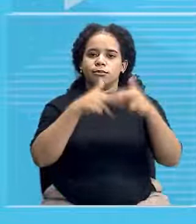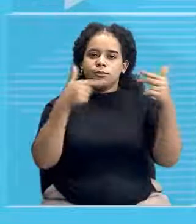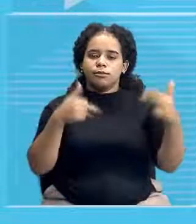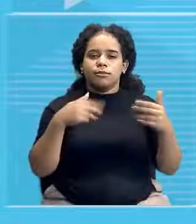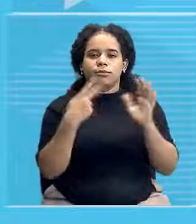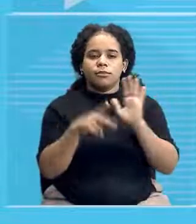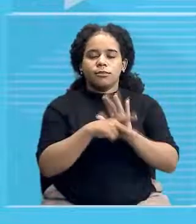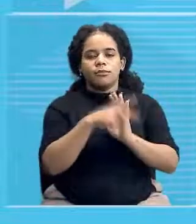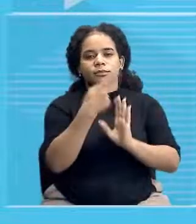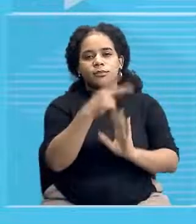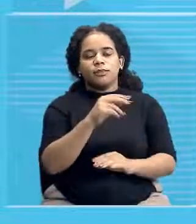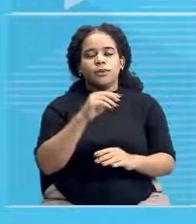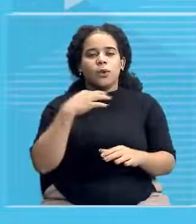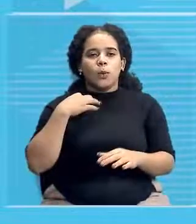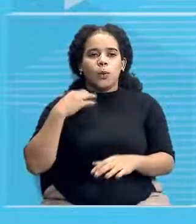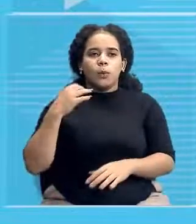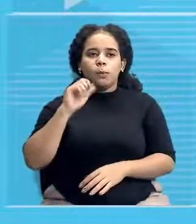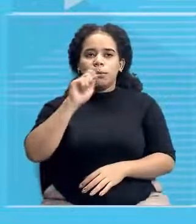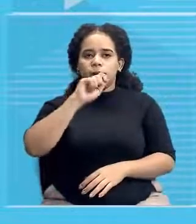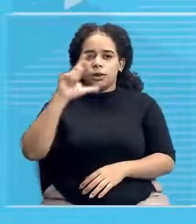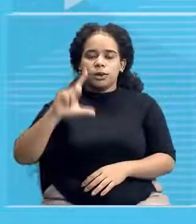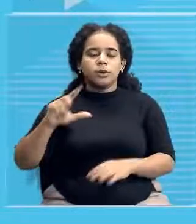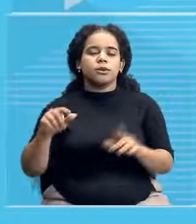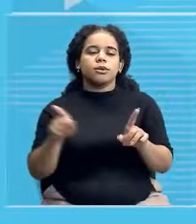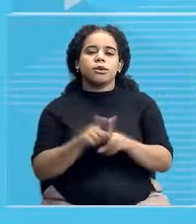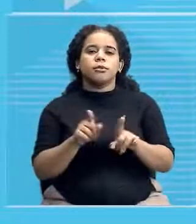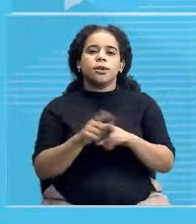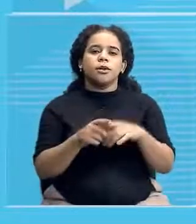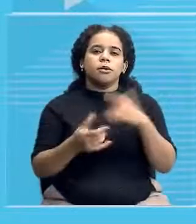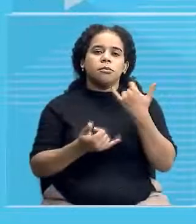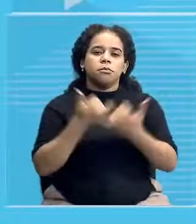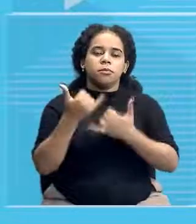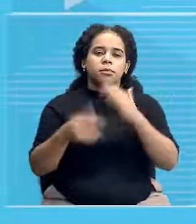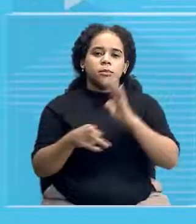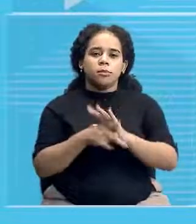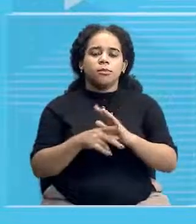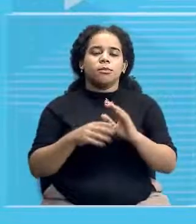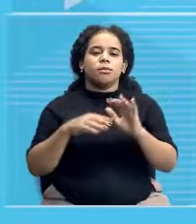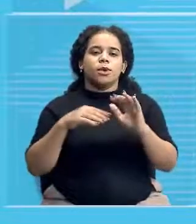Roupas azuis, brinquedo de menino,